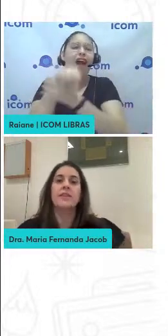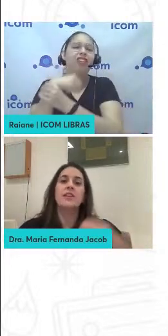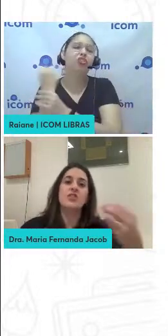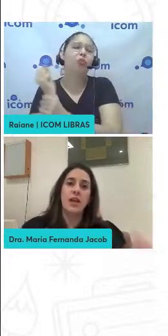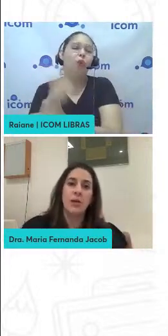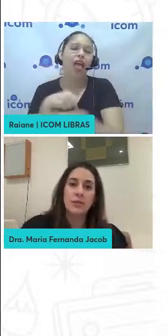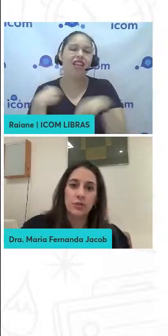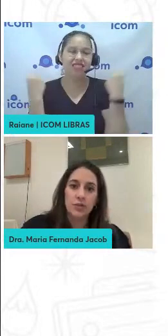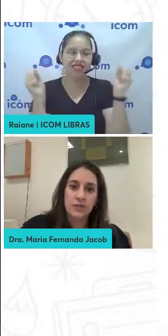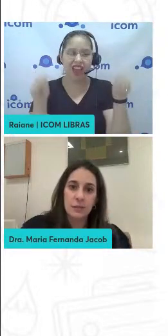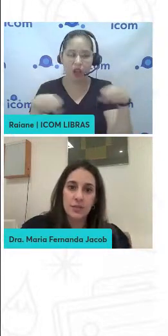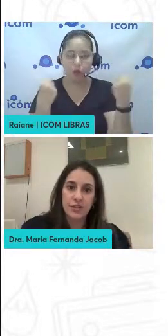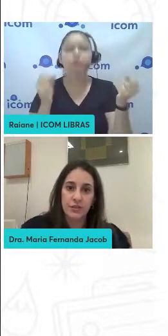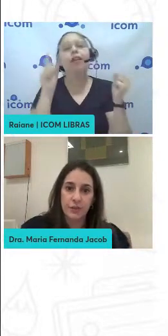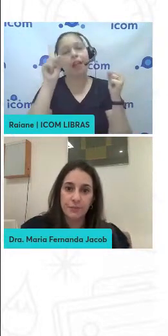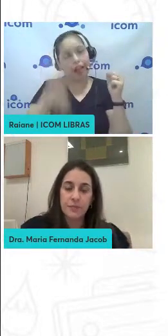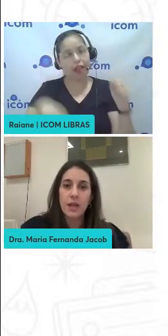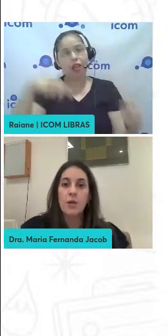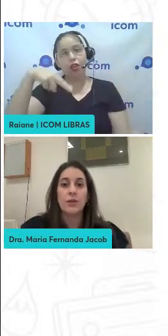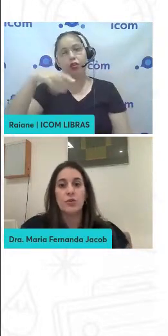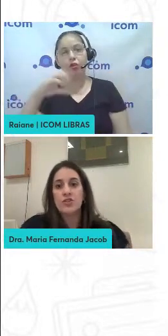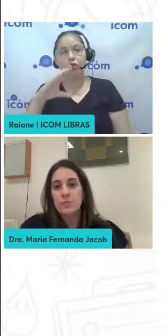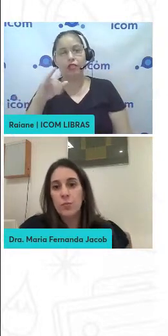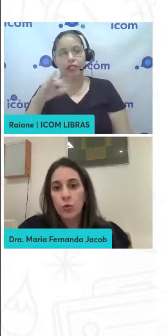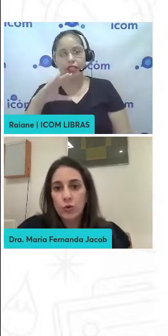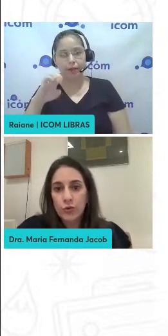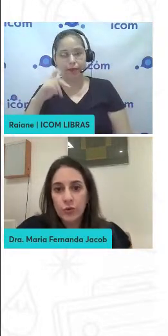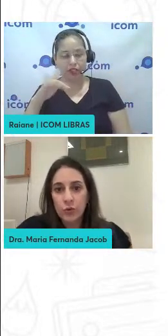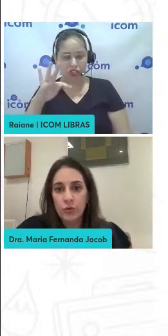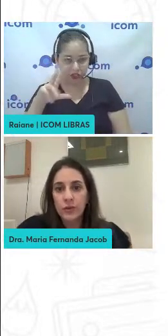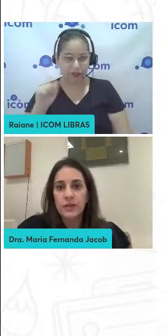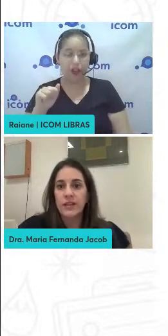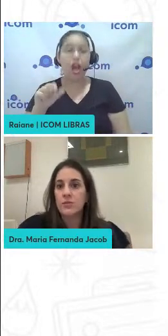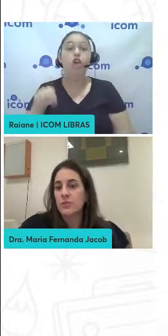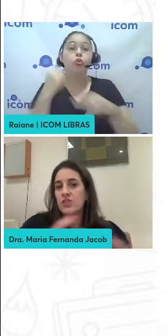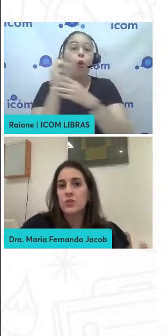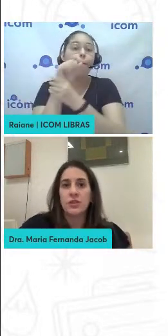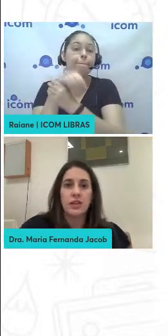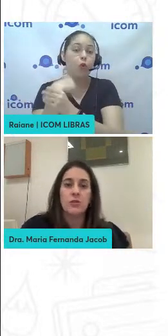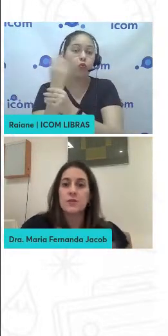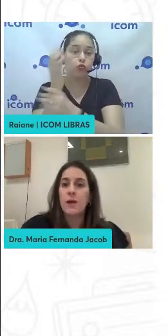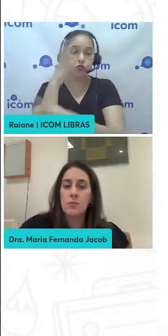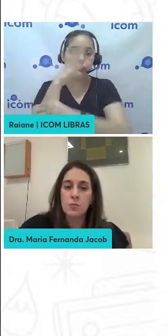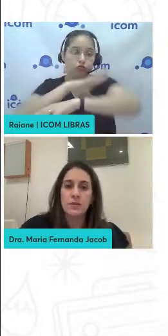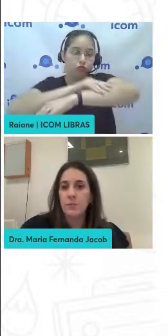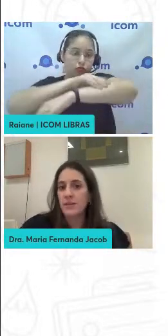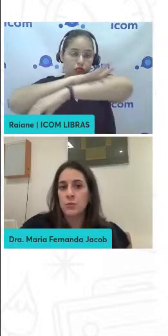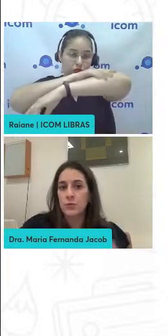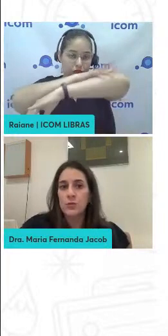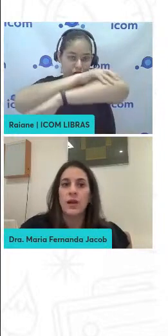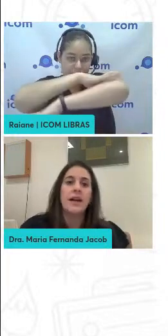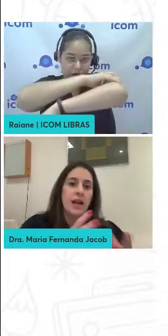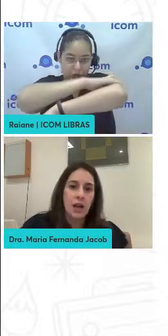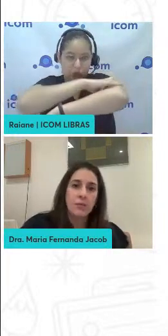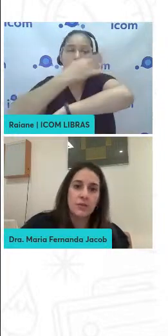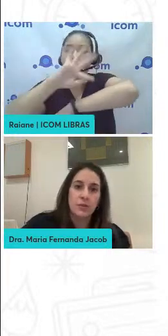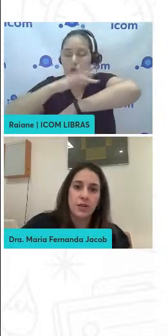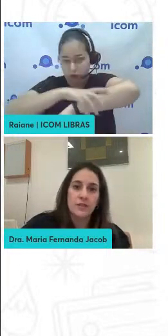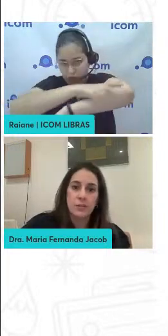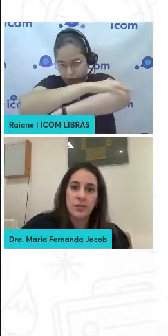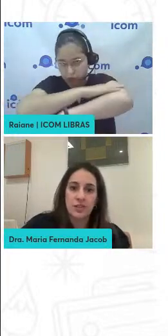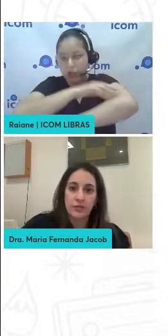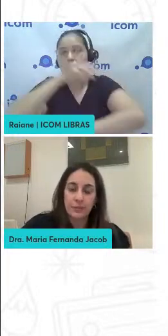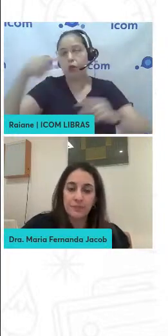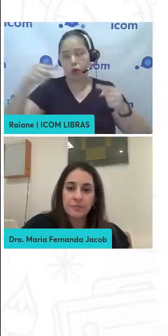a osteoartrite é uma dor nociceptiva. Uma dor de músculo, deito uma distonia ou espasmo muscular, é uma